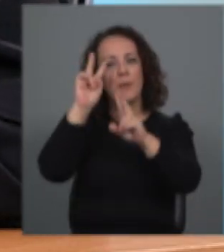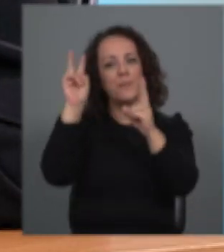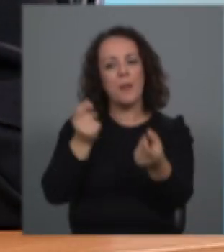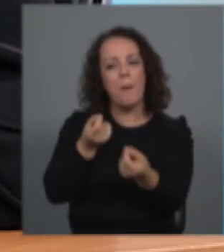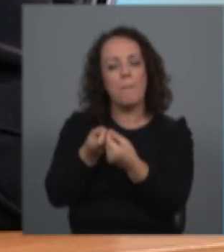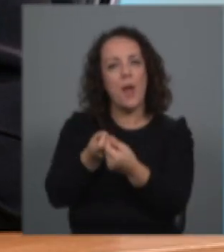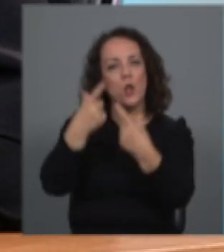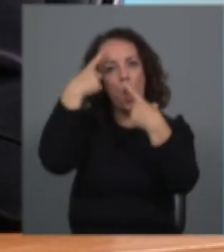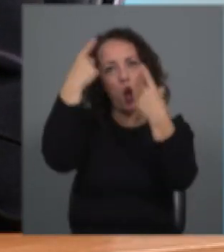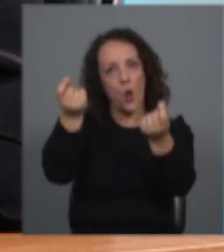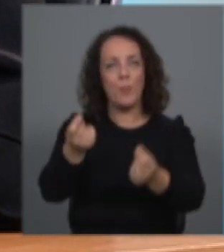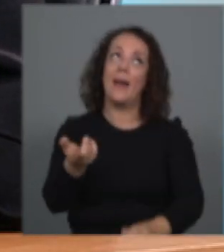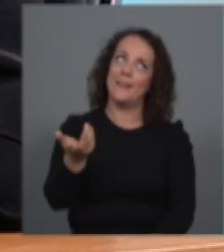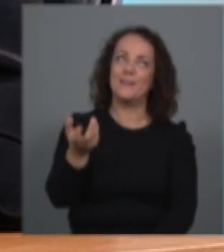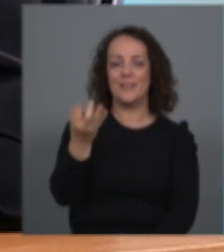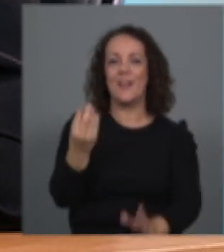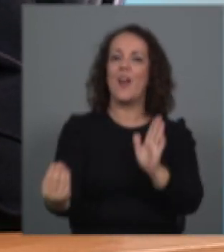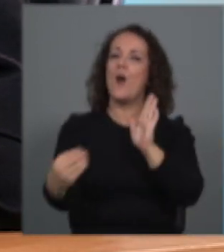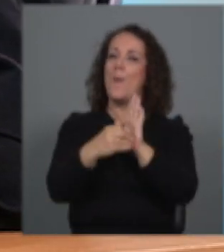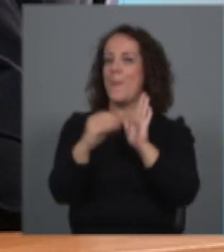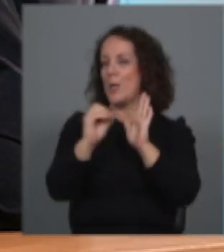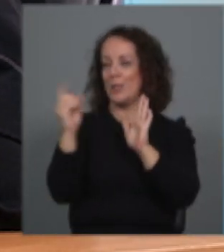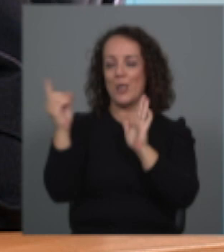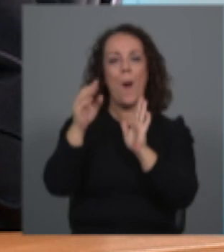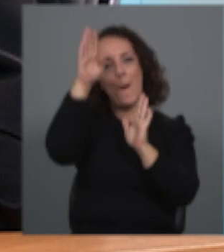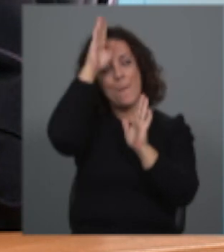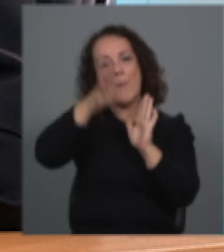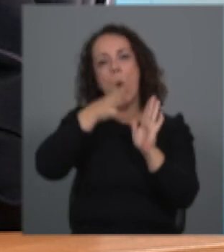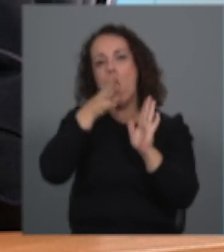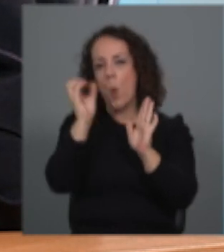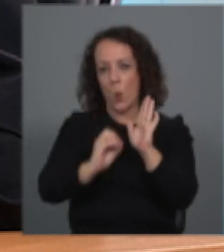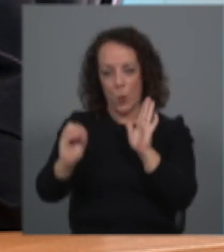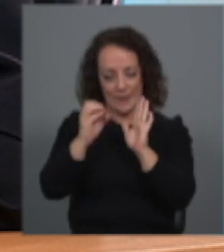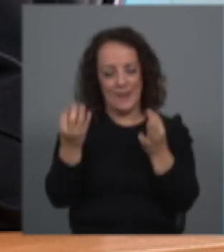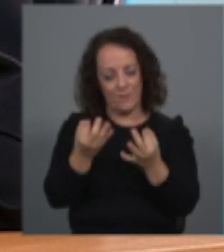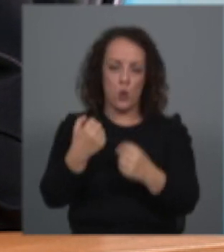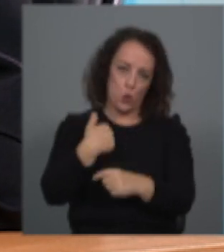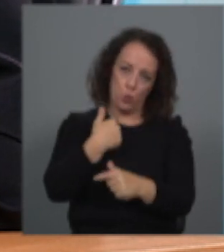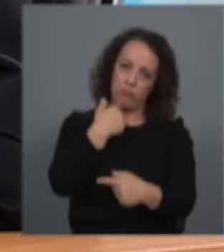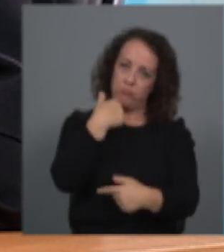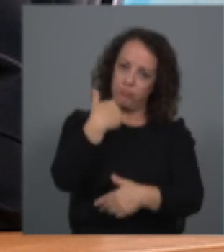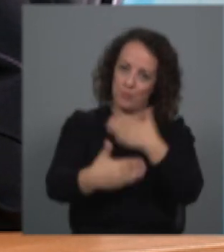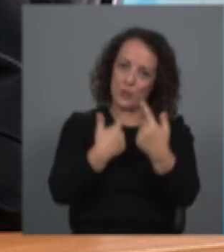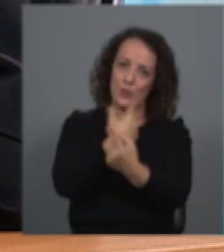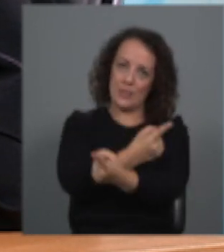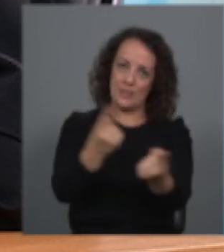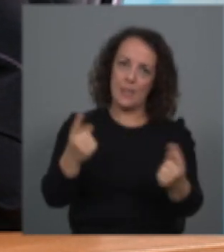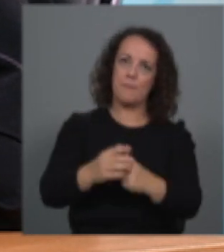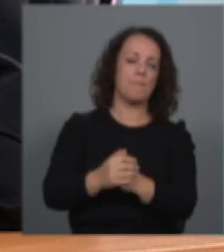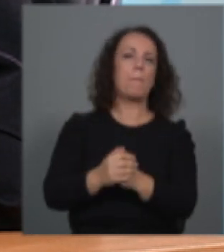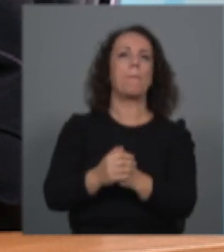não está na encíclica, Sim, mas o Papa não o conta. Não o conta. Por isso eu continuo a dizer, o Papa,